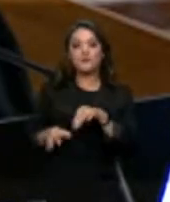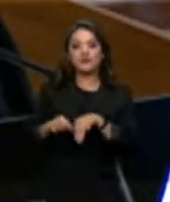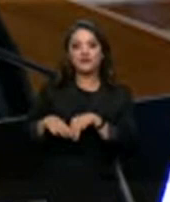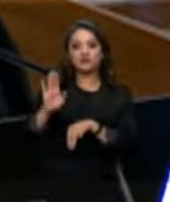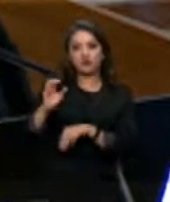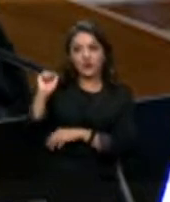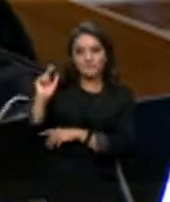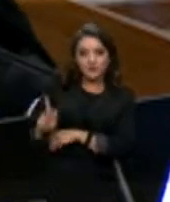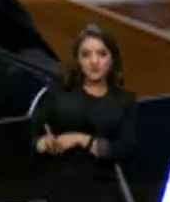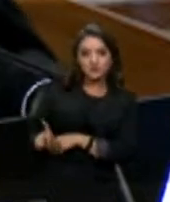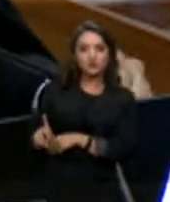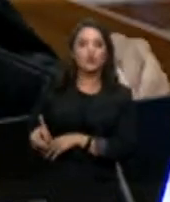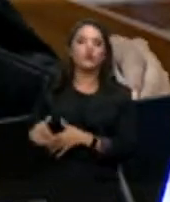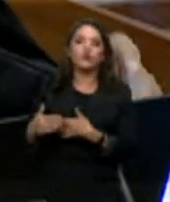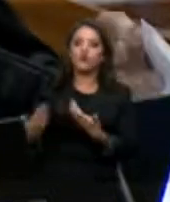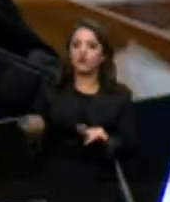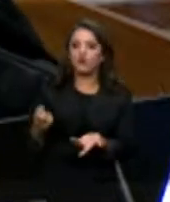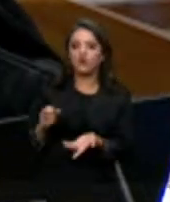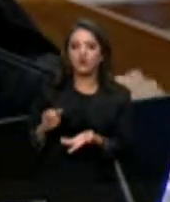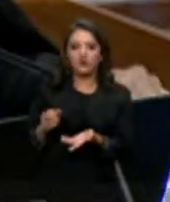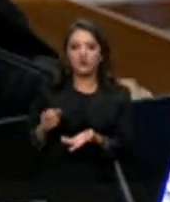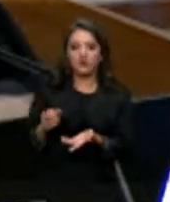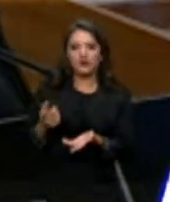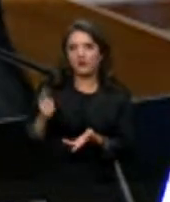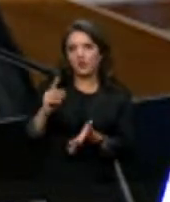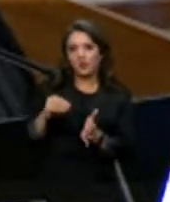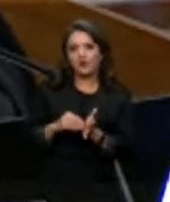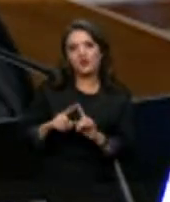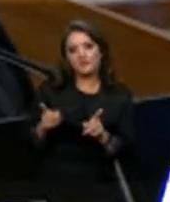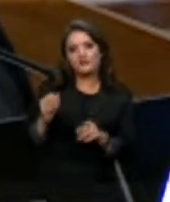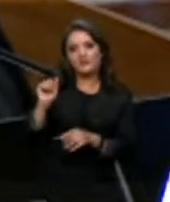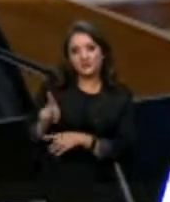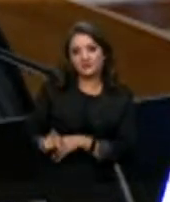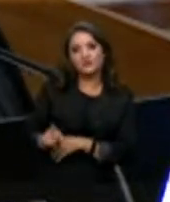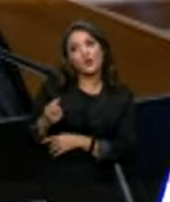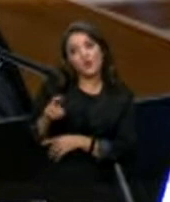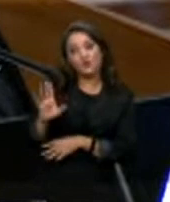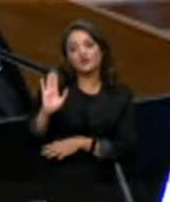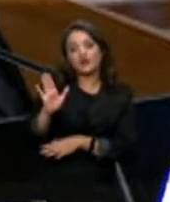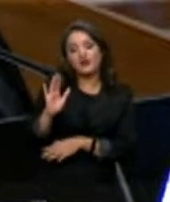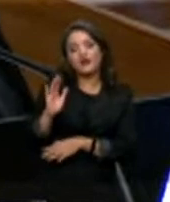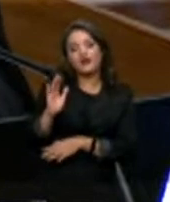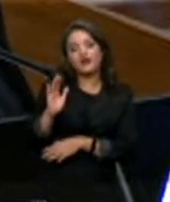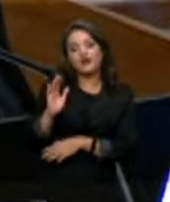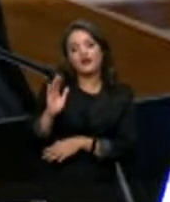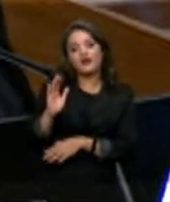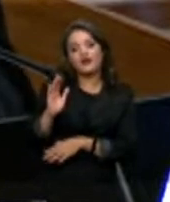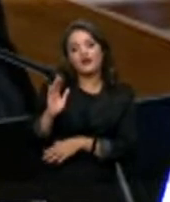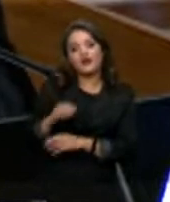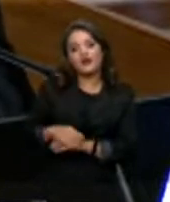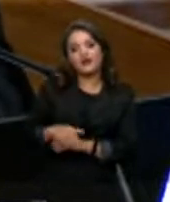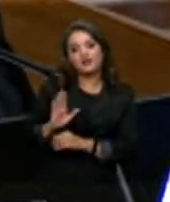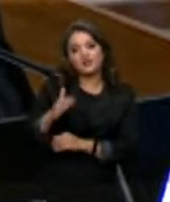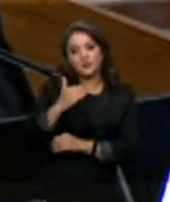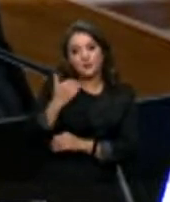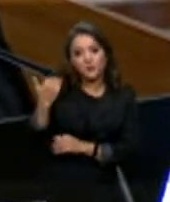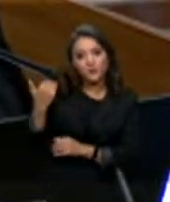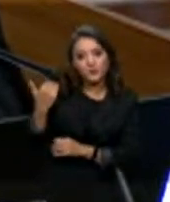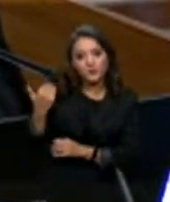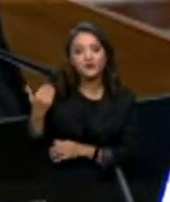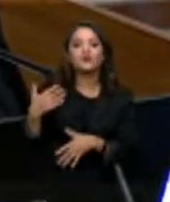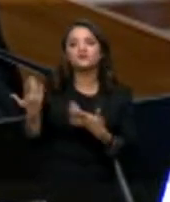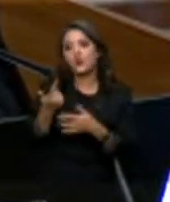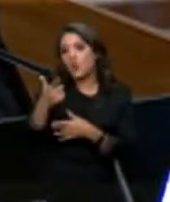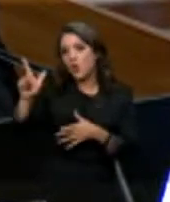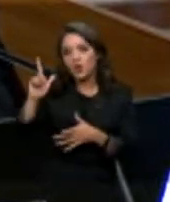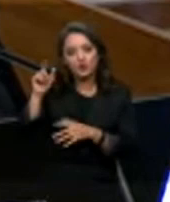ou que eu nem coloquei, mas nos termos do código, aposentado, ou outro